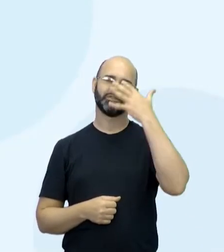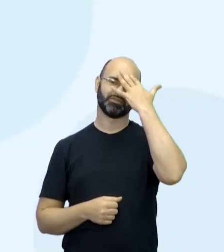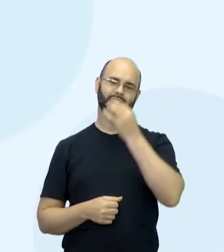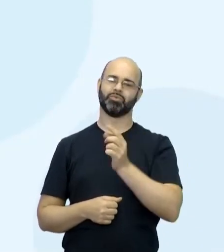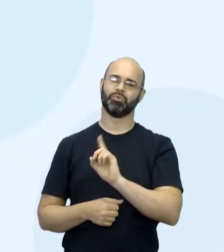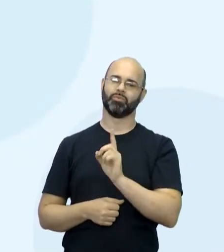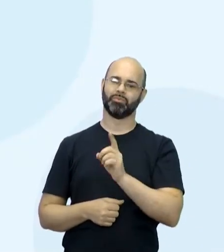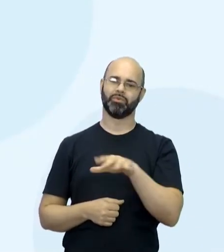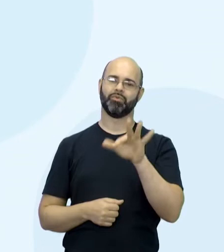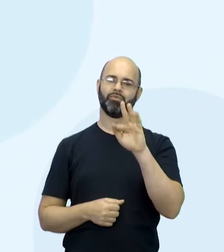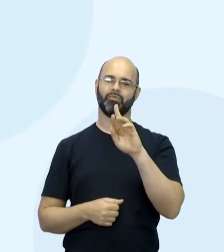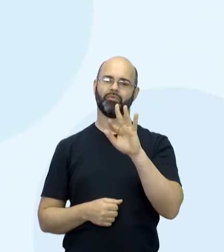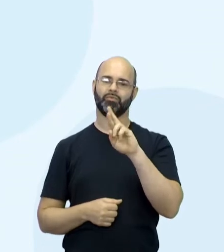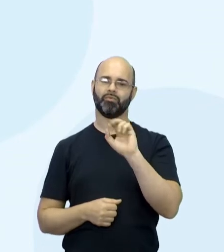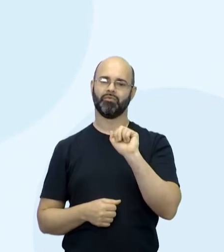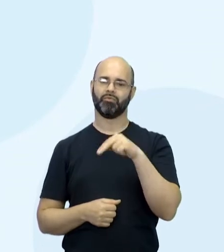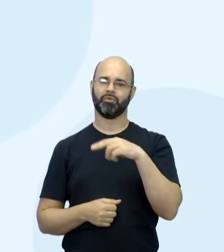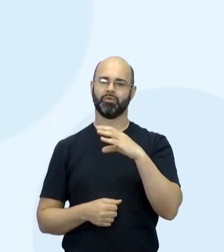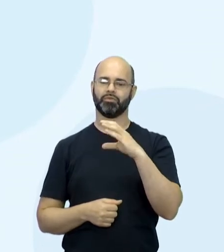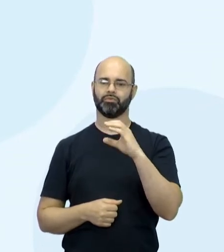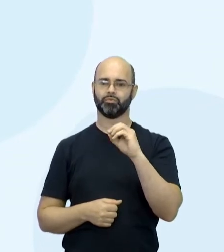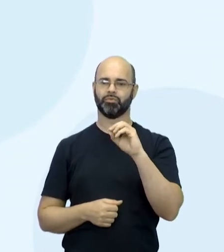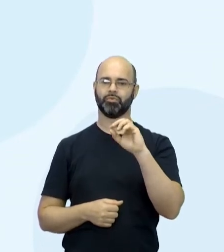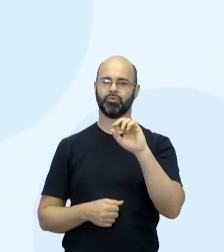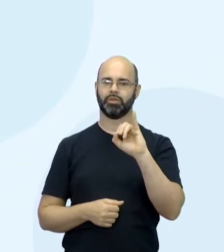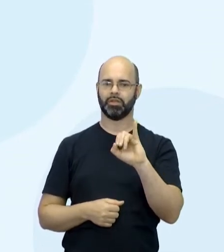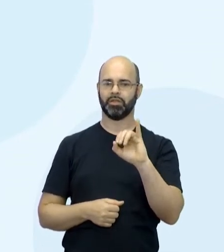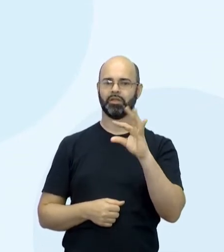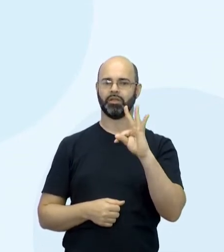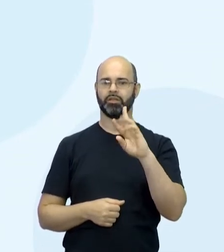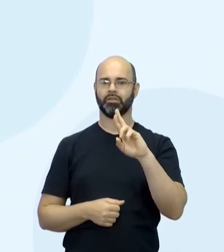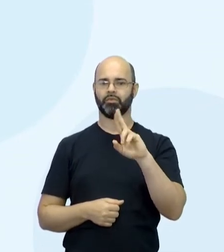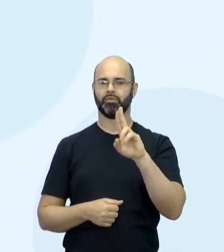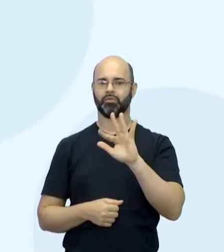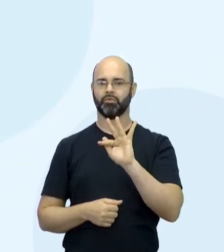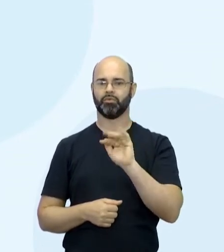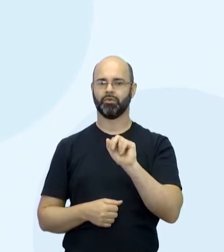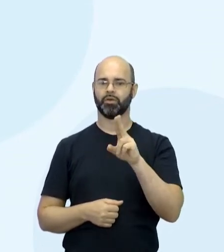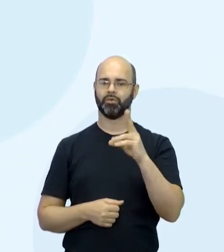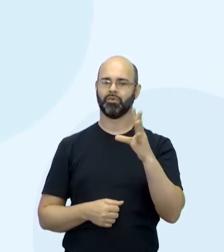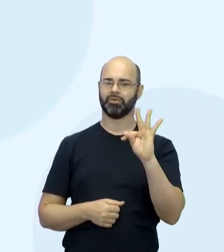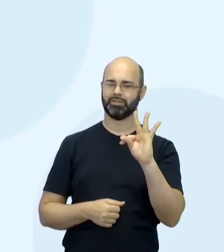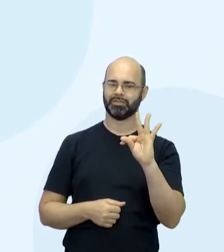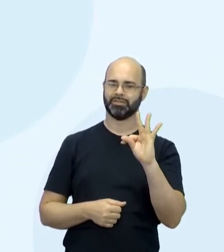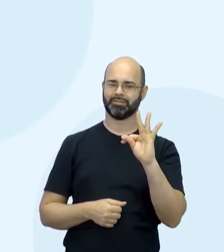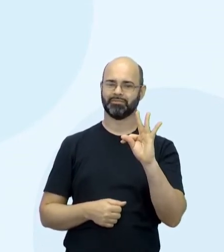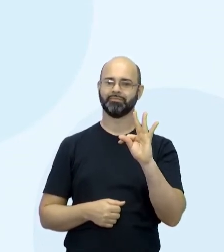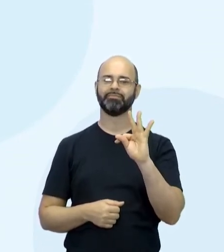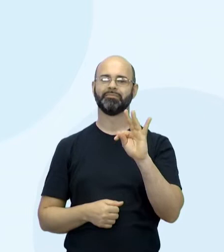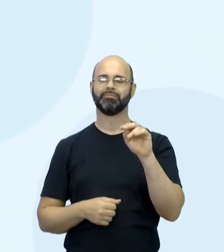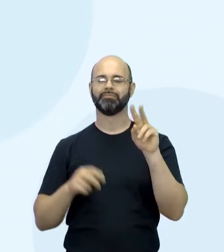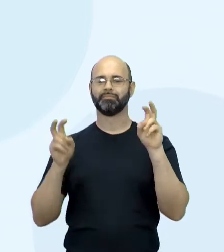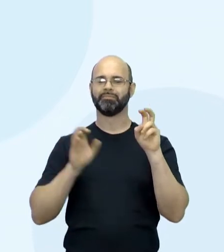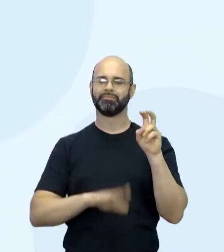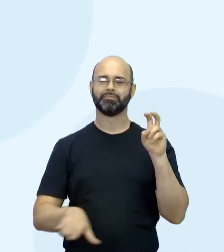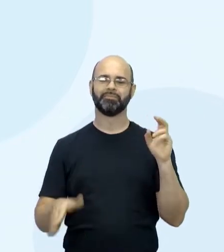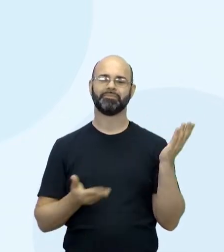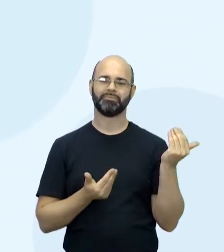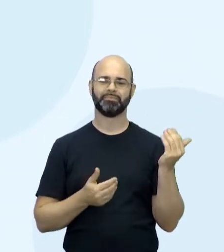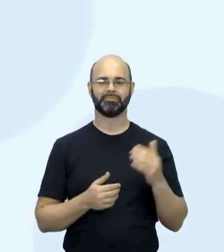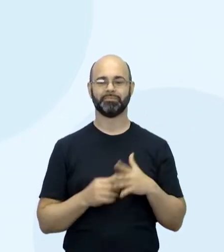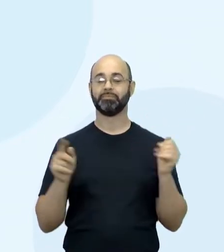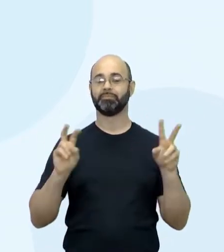chamado François Truffaut, tá bom? 59, mas gente, fala sobre juventude, fala sobre infância, sensacional. Vamos lá para mudar de